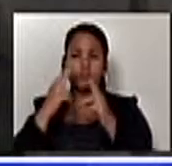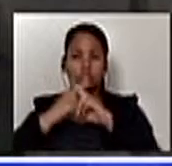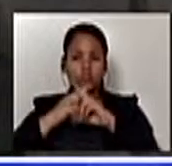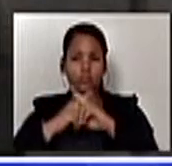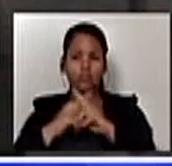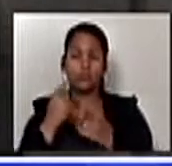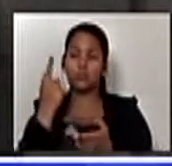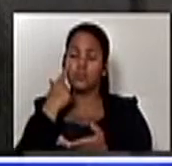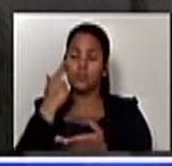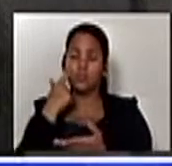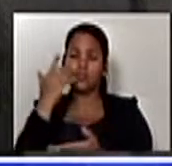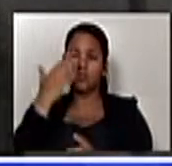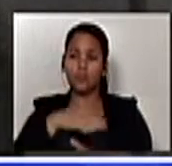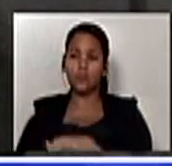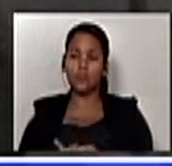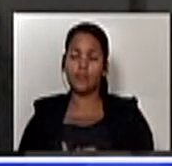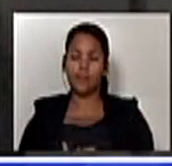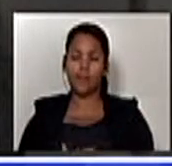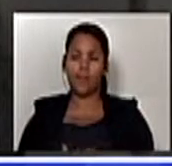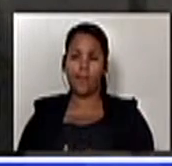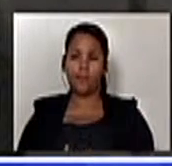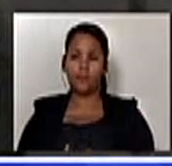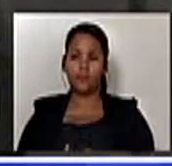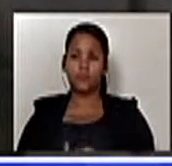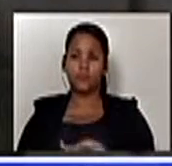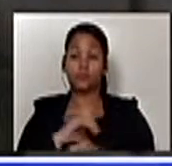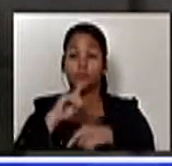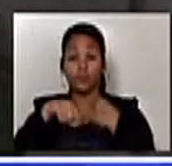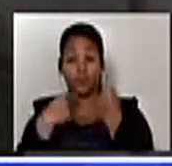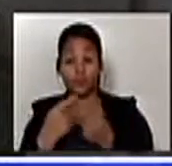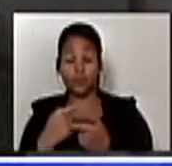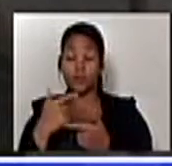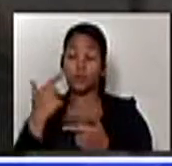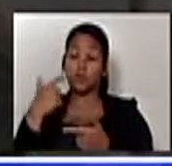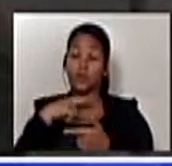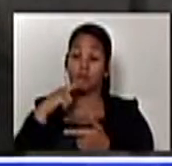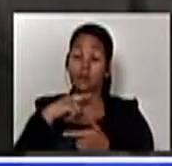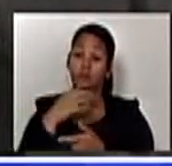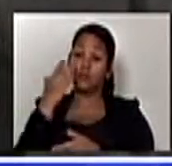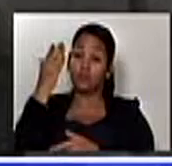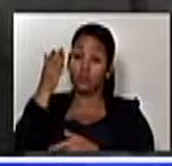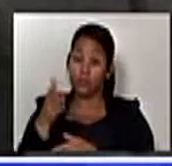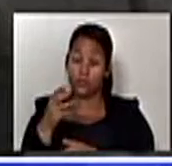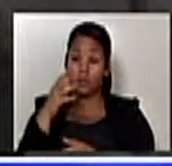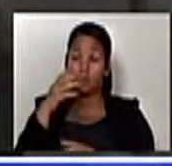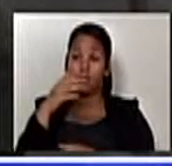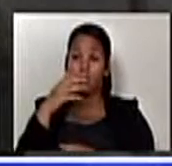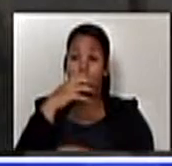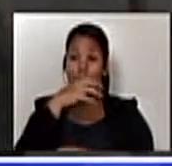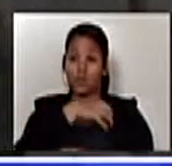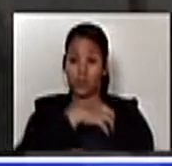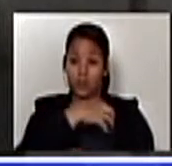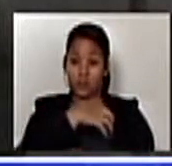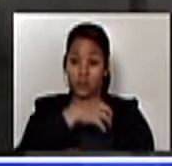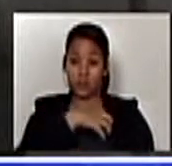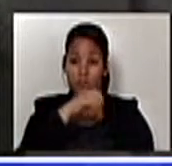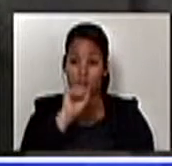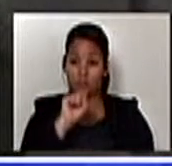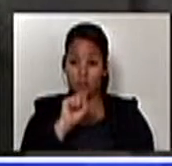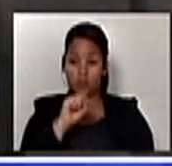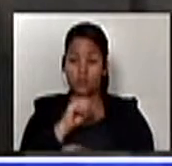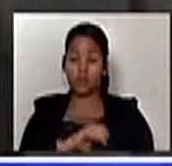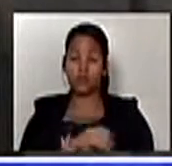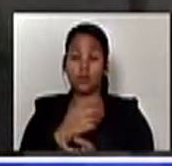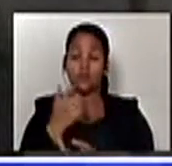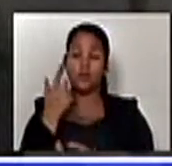que pegar isso por microfilme em Salvador, para comprovar o valor exato que entrou nas contas do